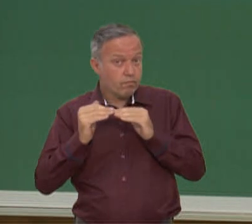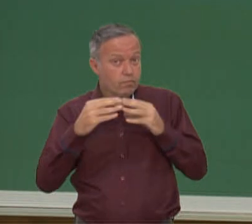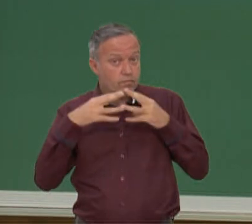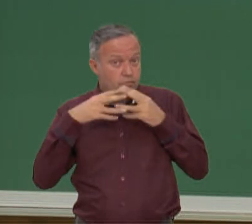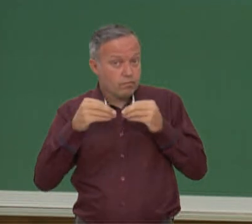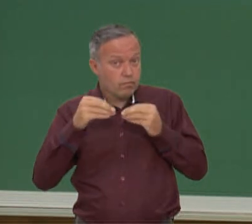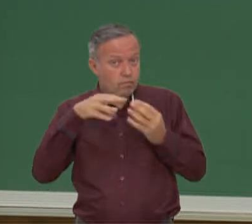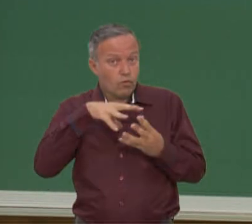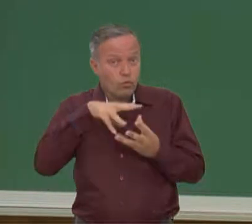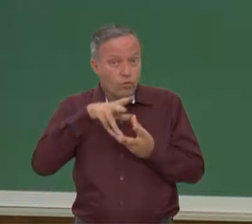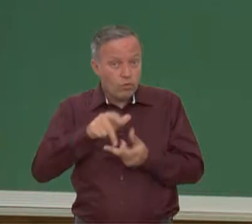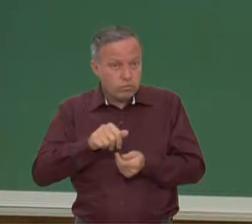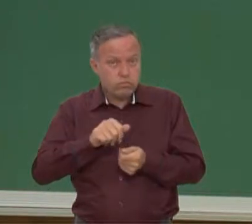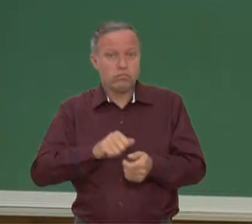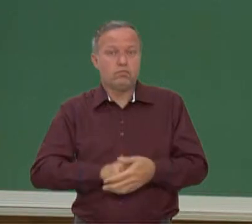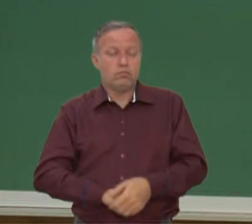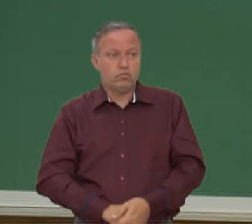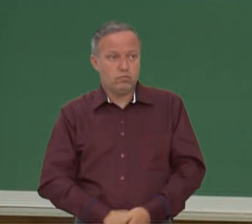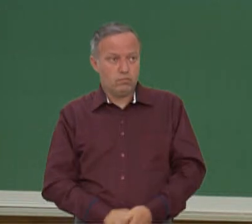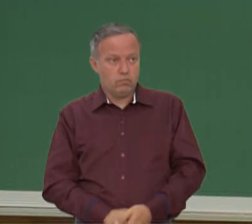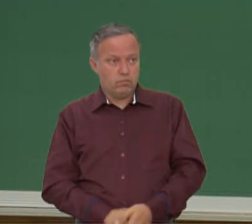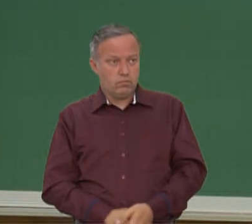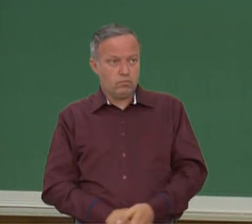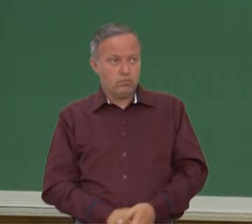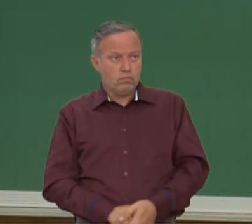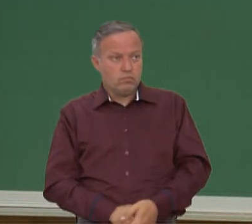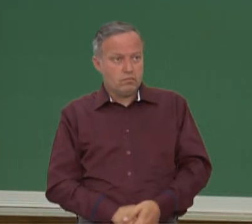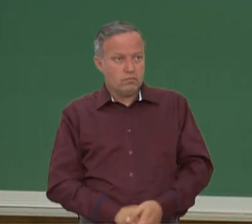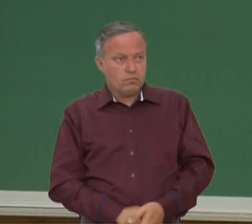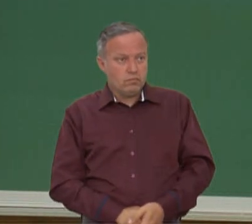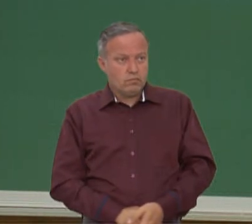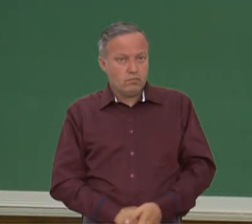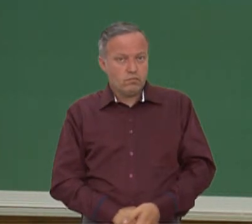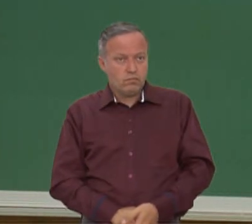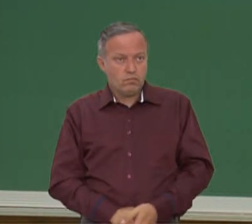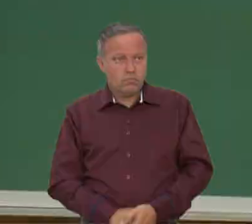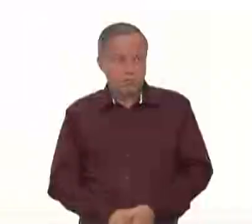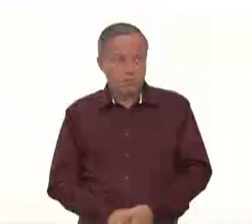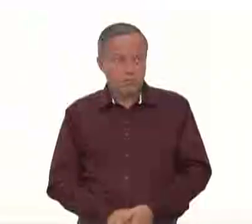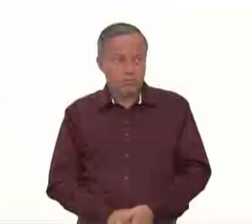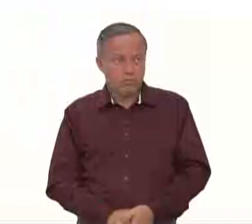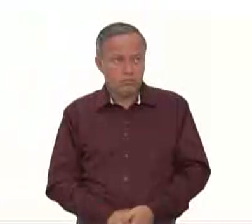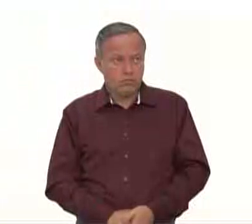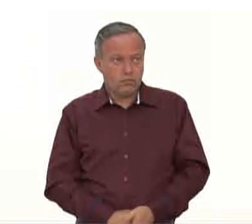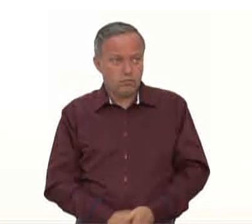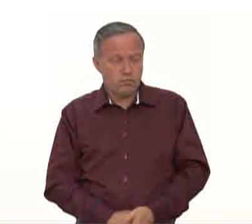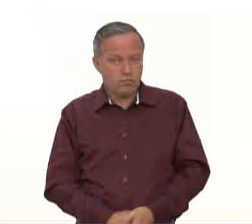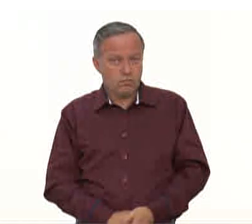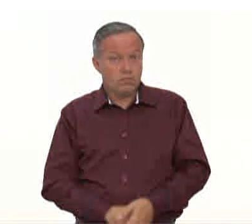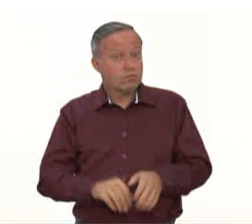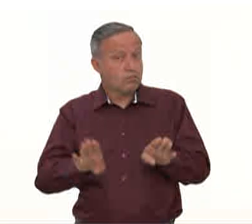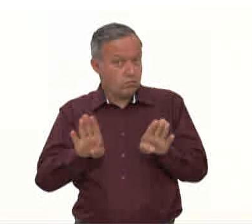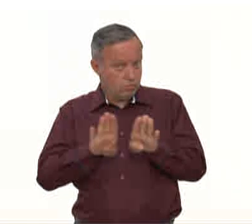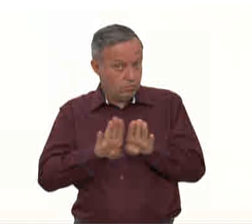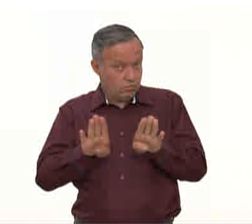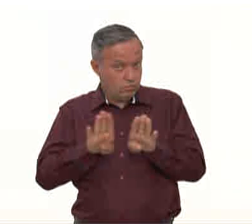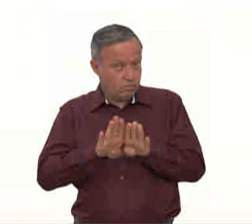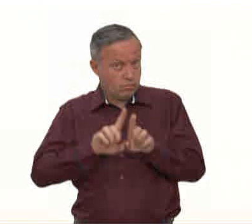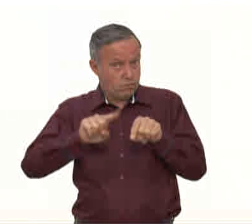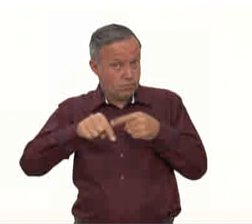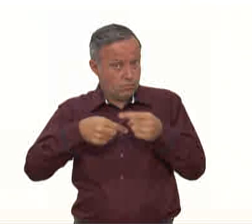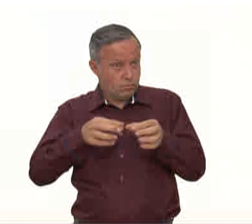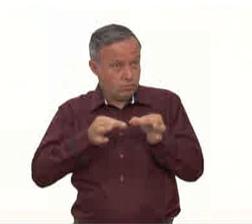todos esses povos, de acordo aí com os princípios da igualdade. Além da ONU, nós temos